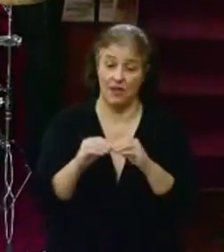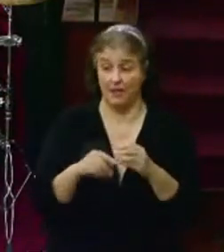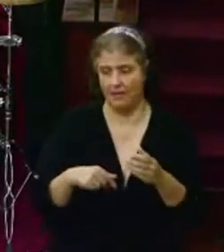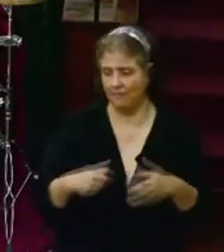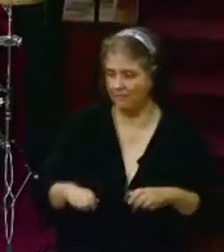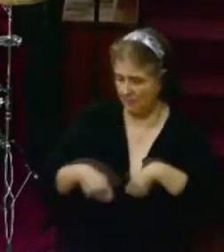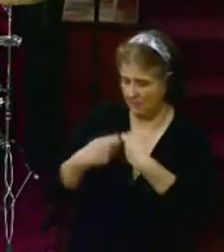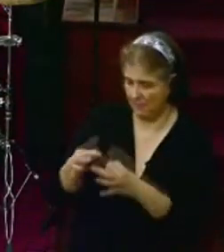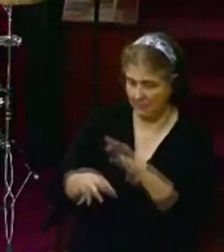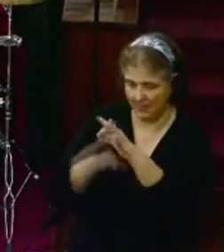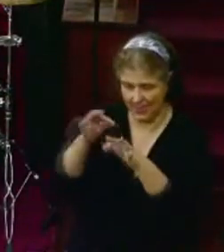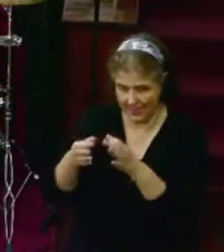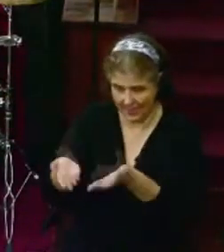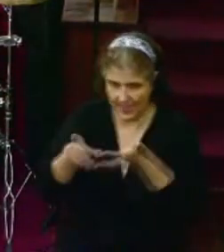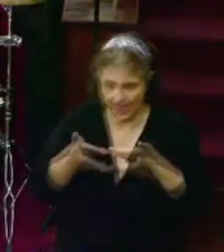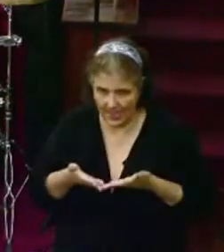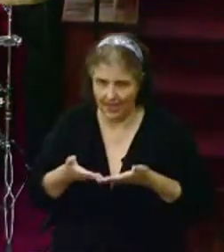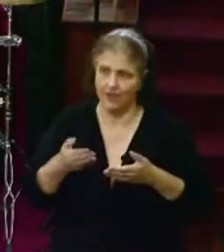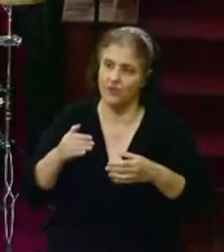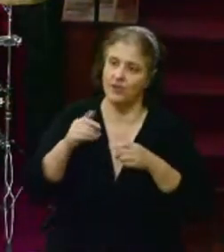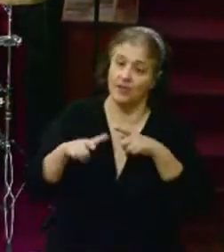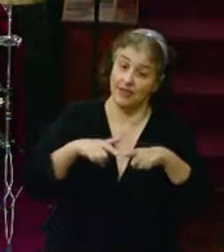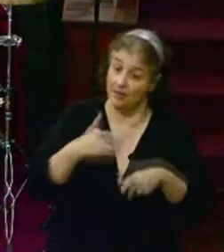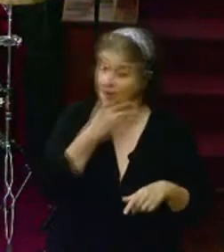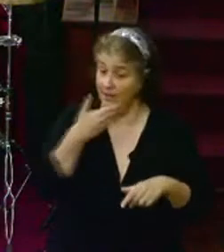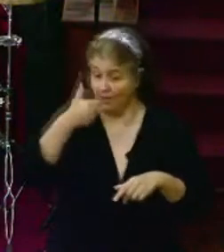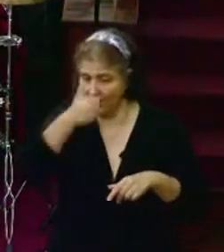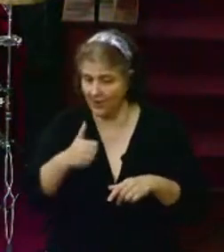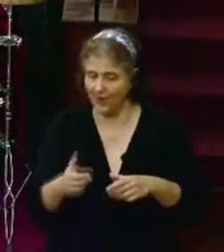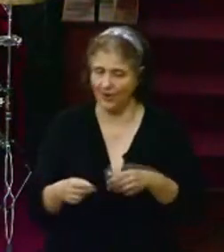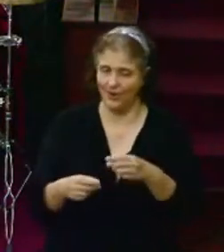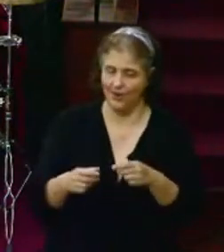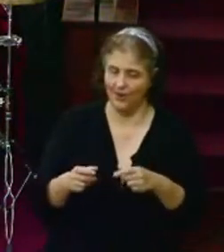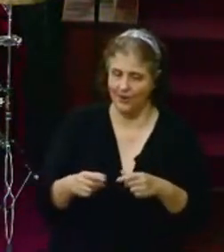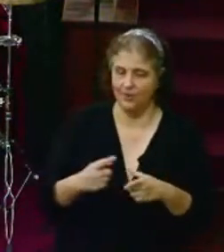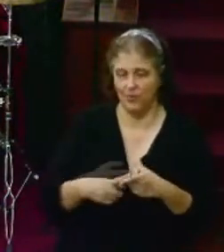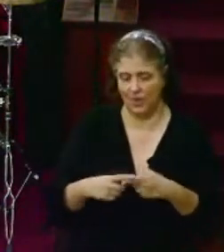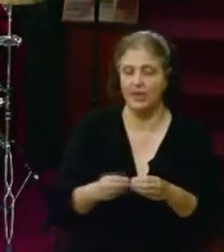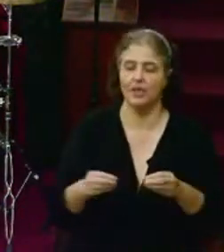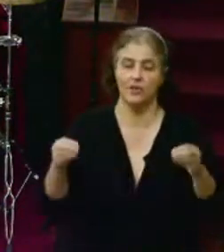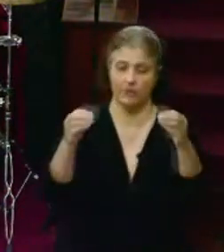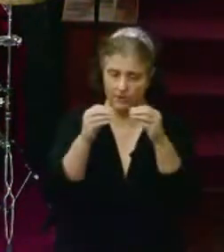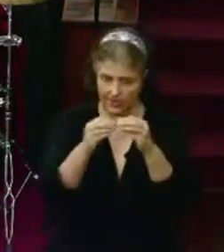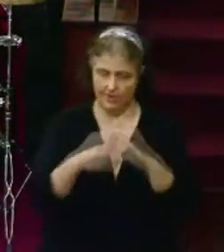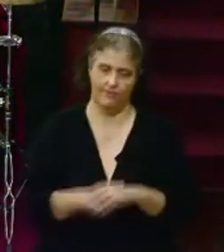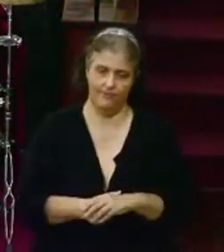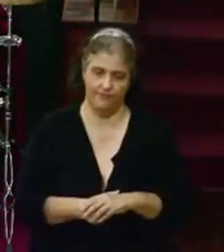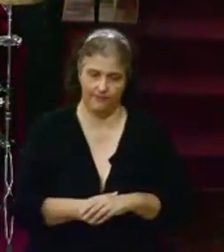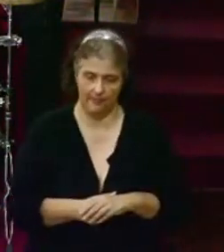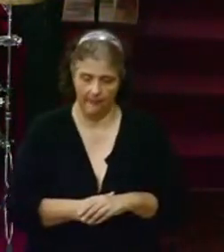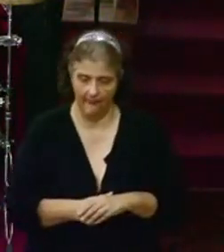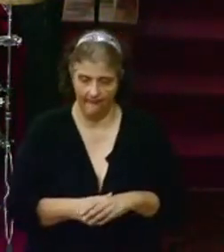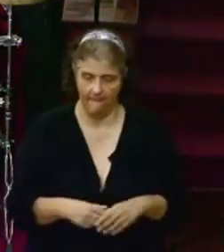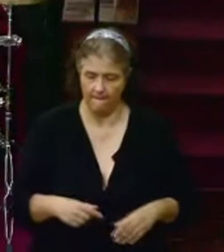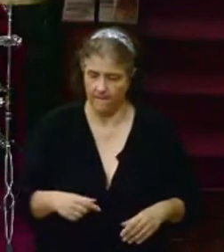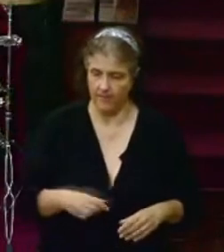esportivos aqui do Brasil fez um contrato com um atleta e disse a ele: o seu salário será proporcional